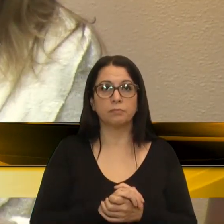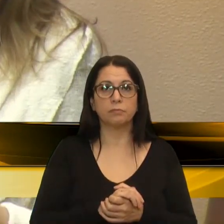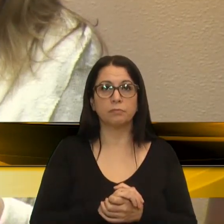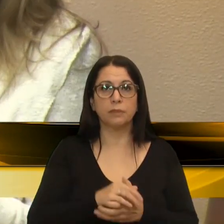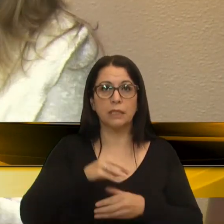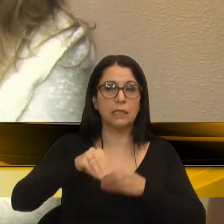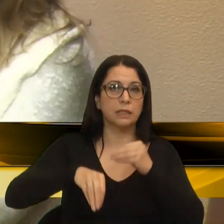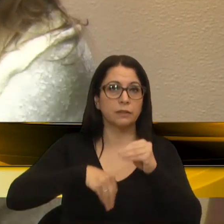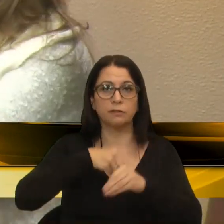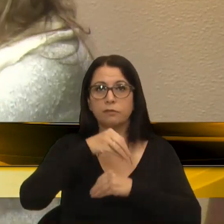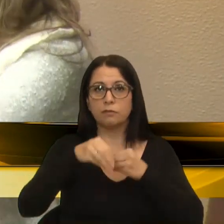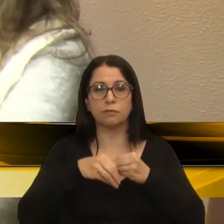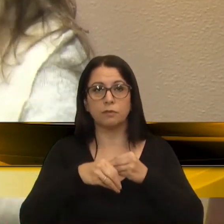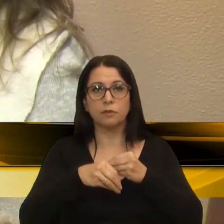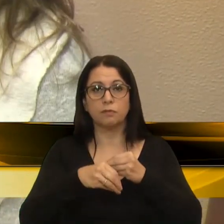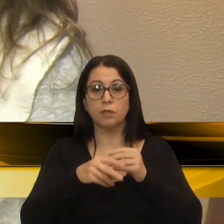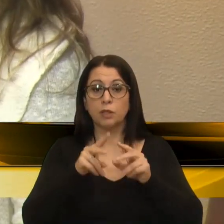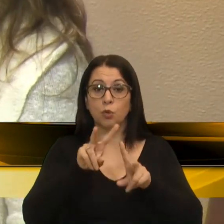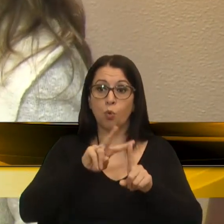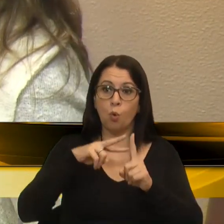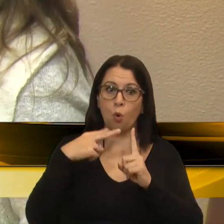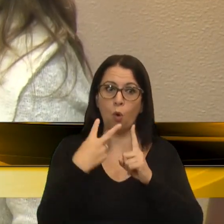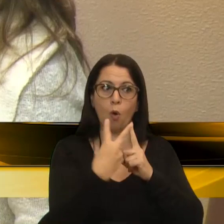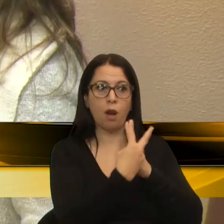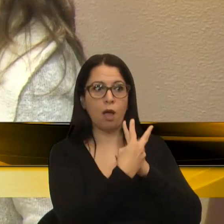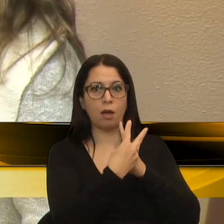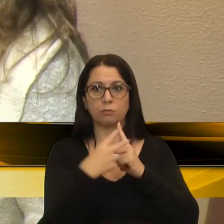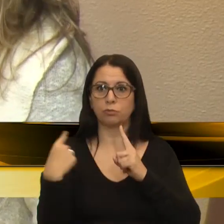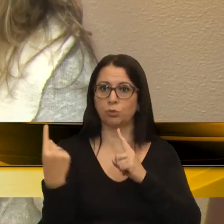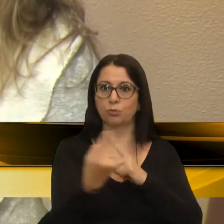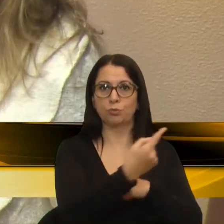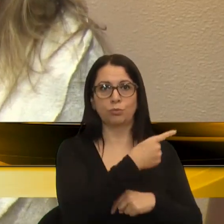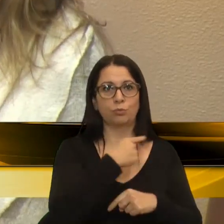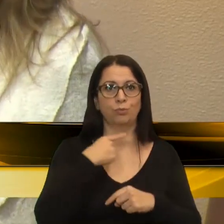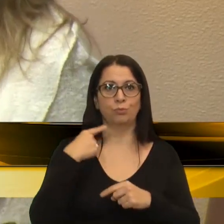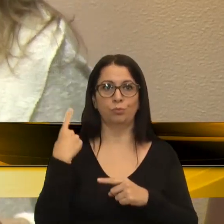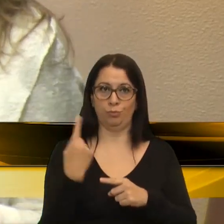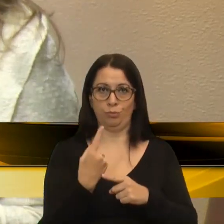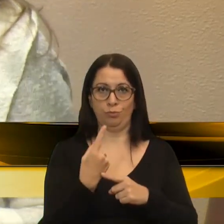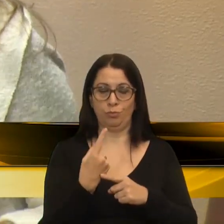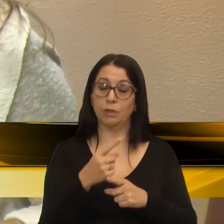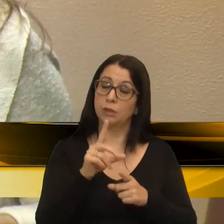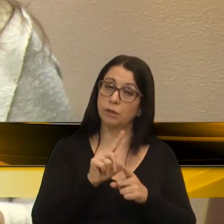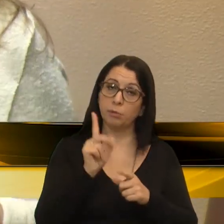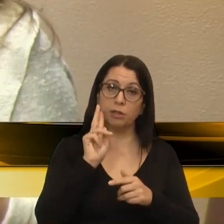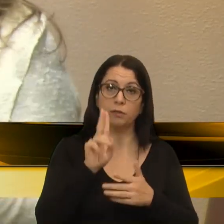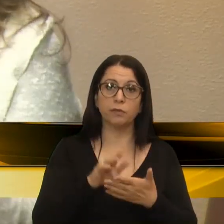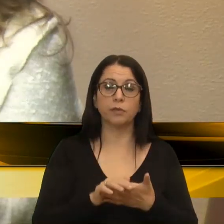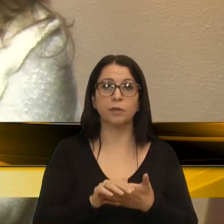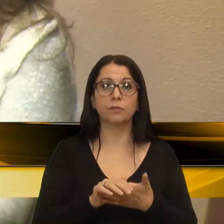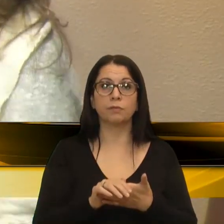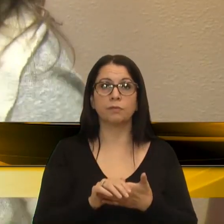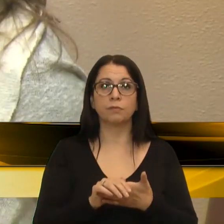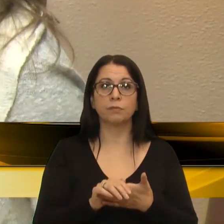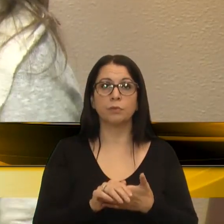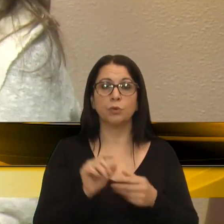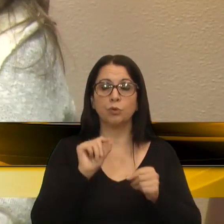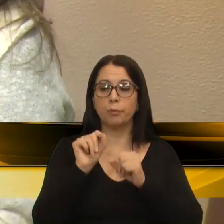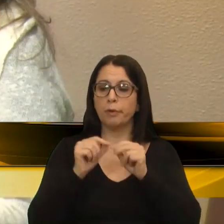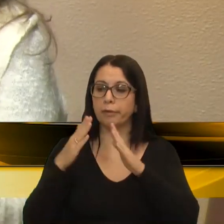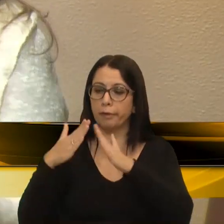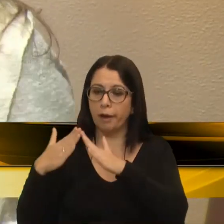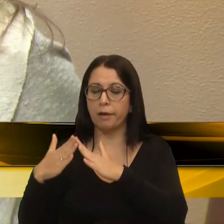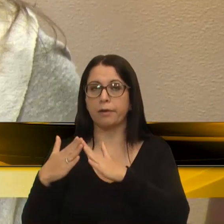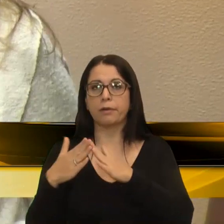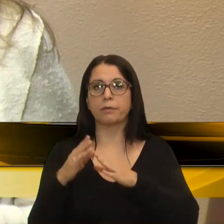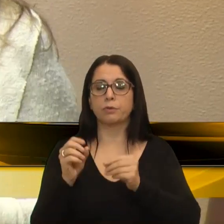envolve um olhar 360 graus. Ele envolve as nossas questões de habitação,